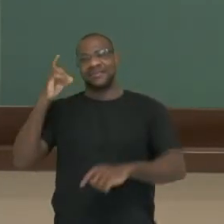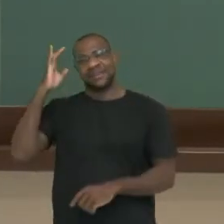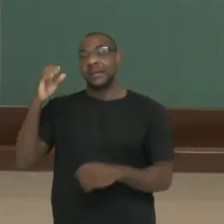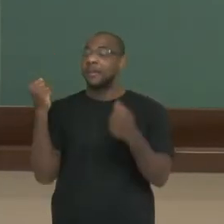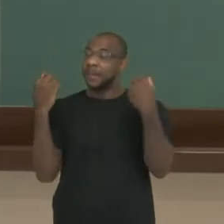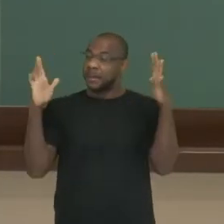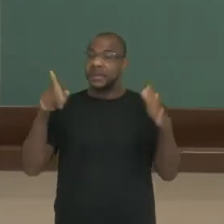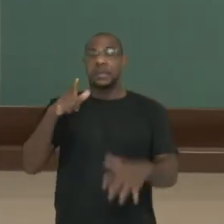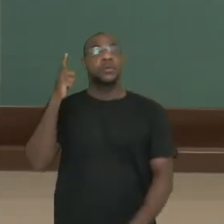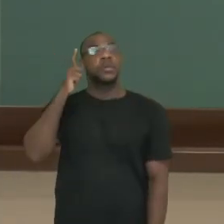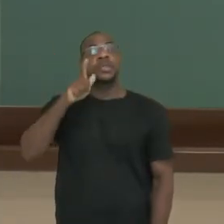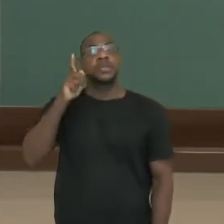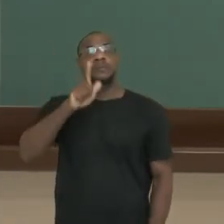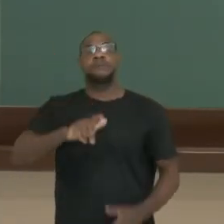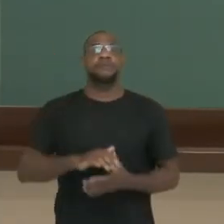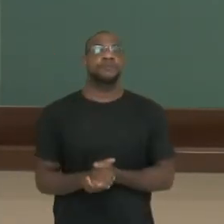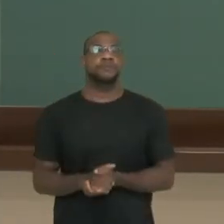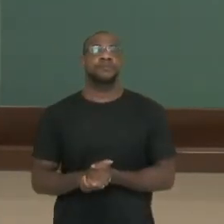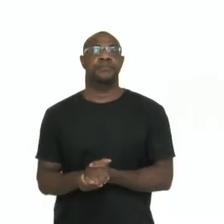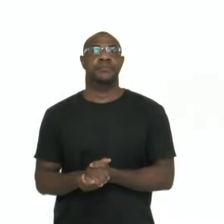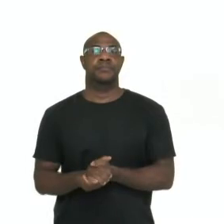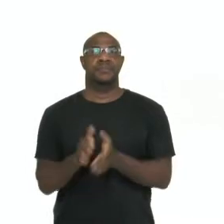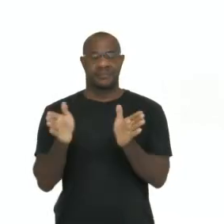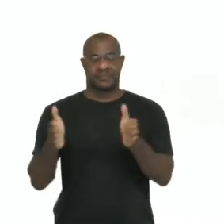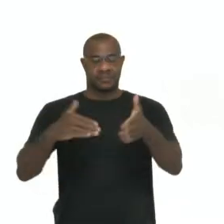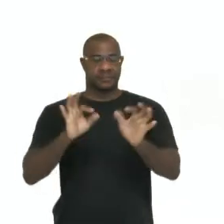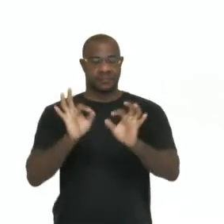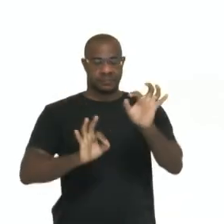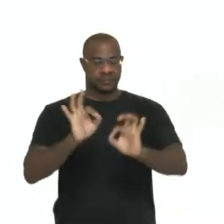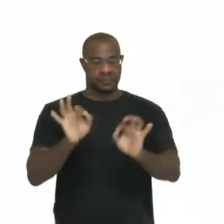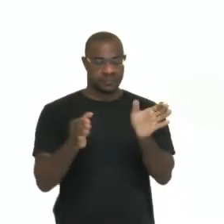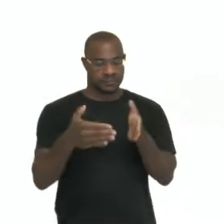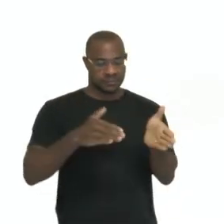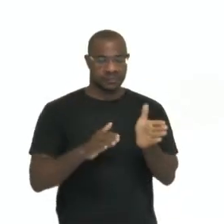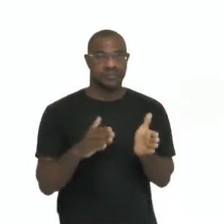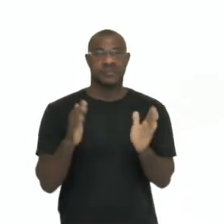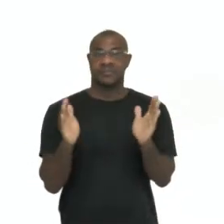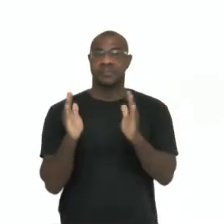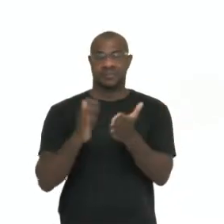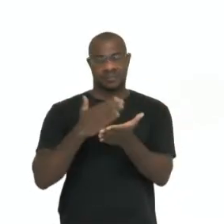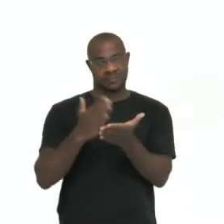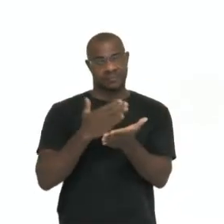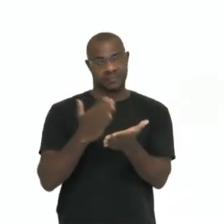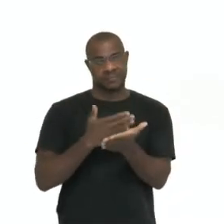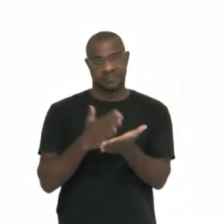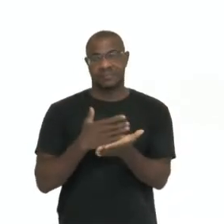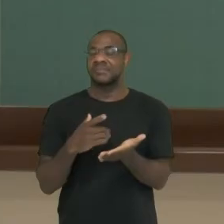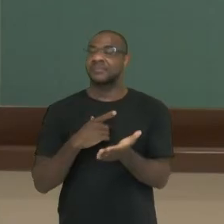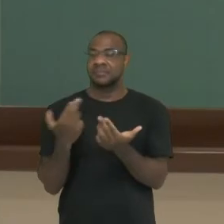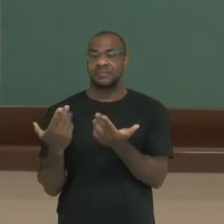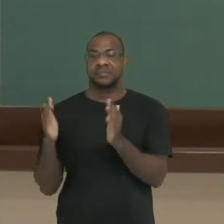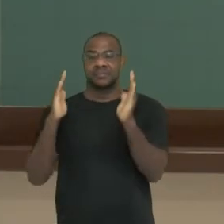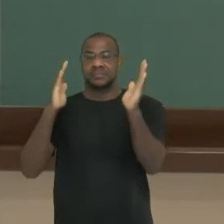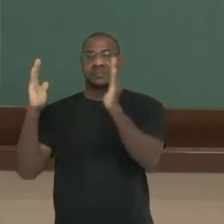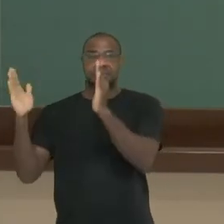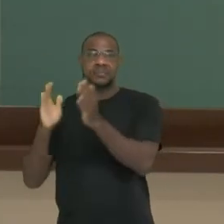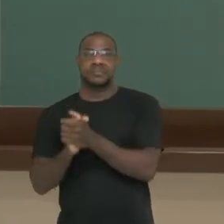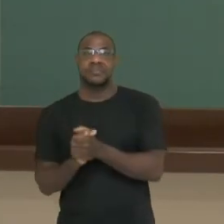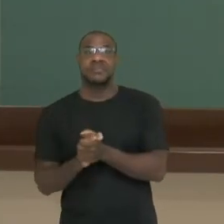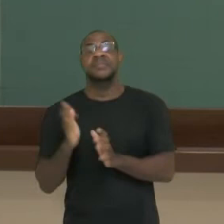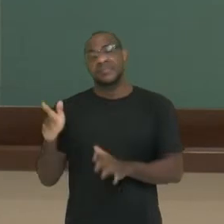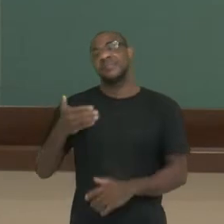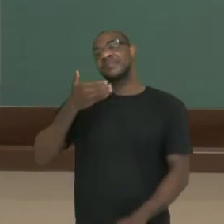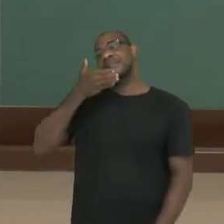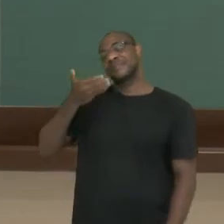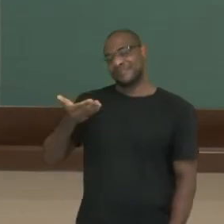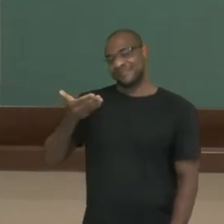para quem conseguiu acertar, né? As caixinhas organizadoras de livros, como as que existem na biblioteca, foi, né, a solicitação